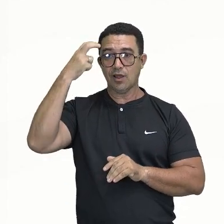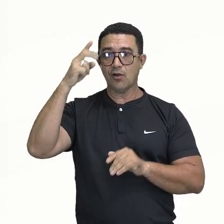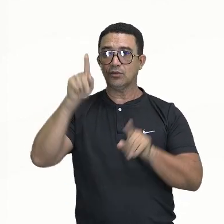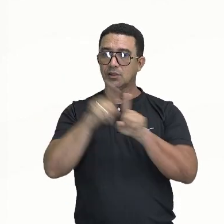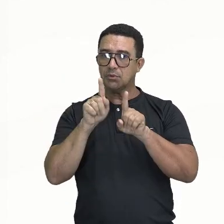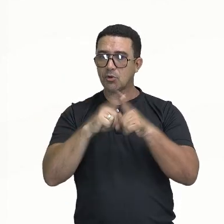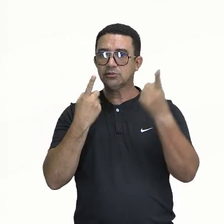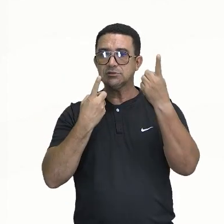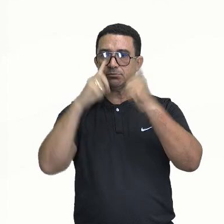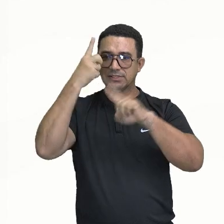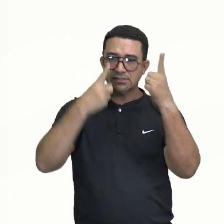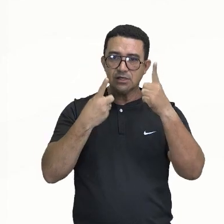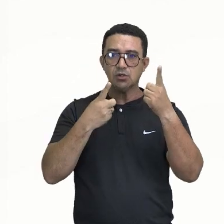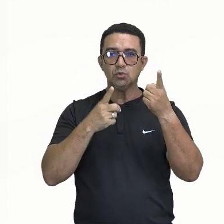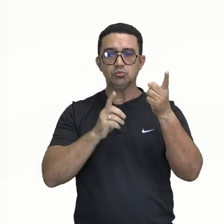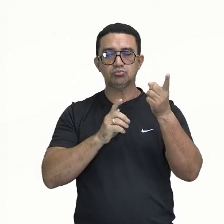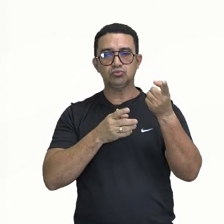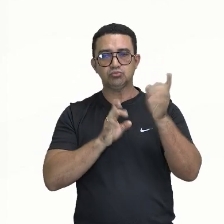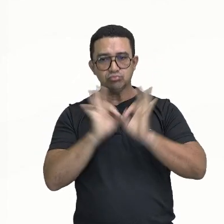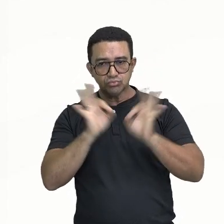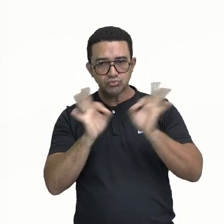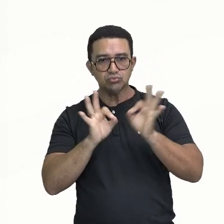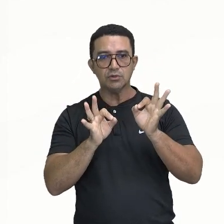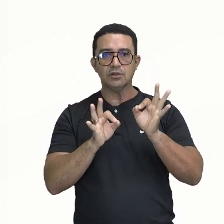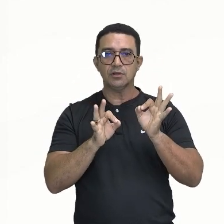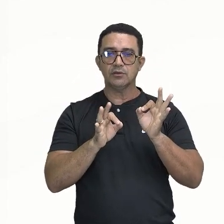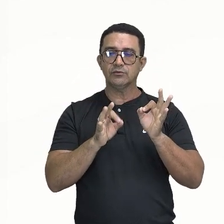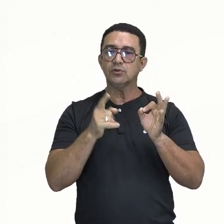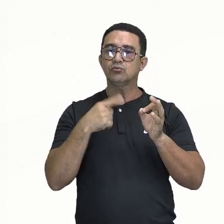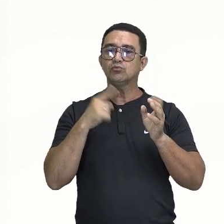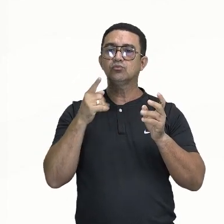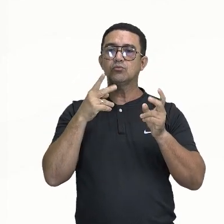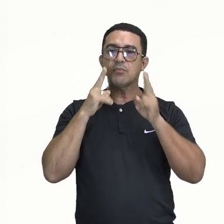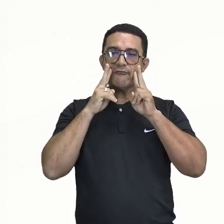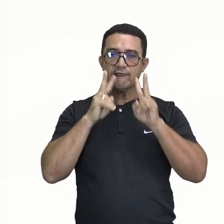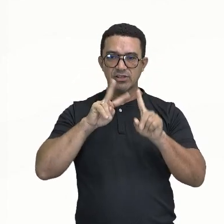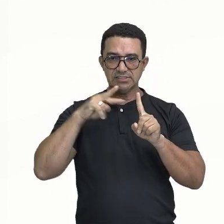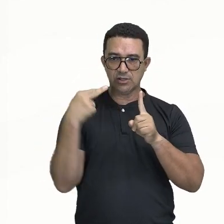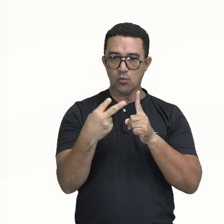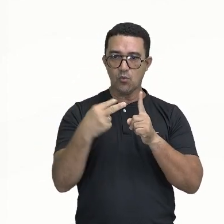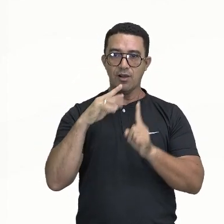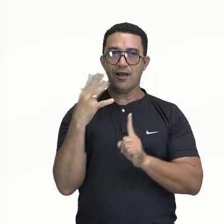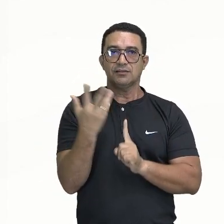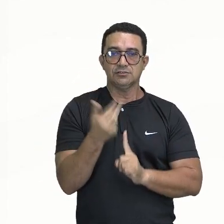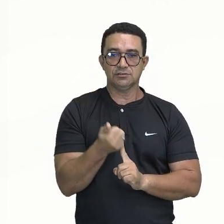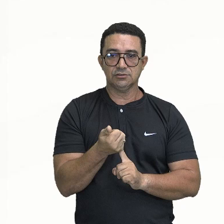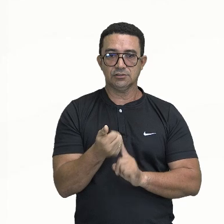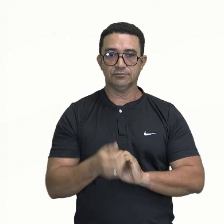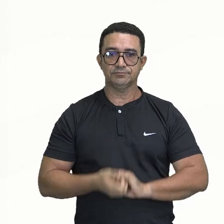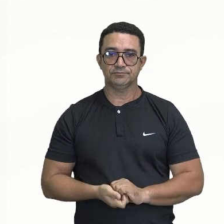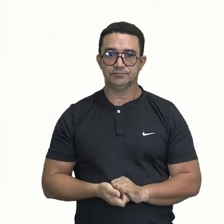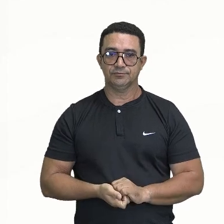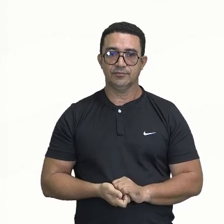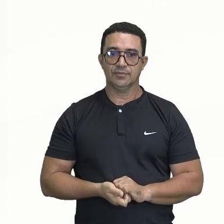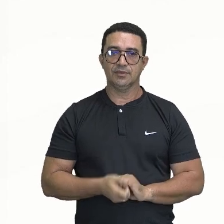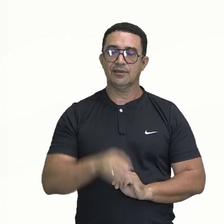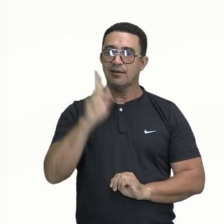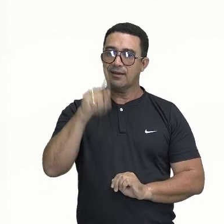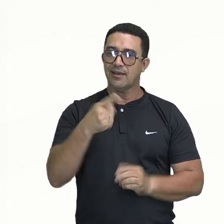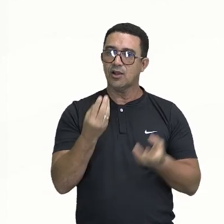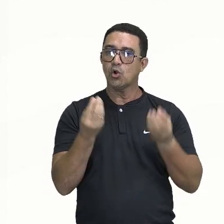da criação, trazendo esse olhar artístico. Então, eles são colocados